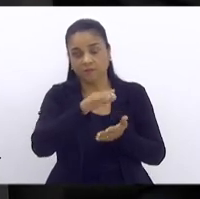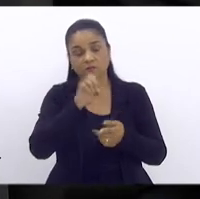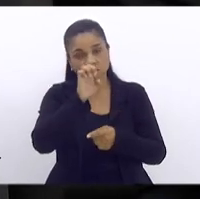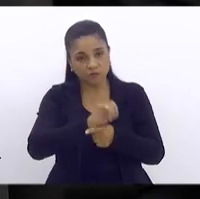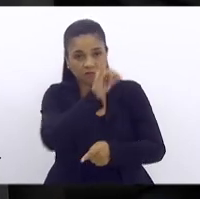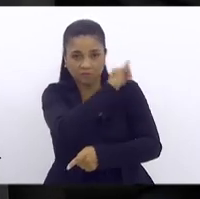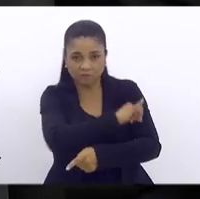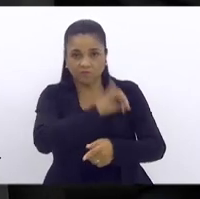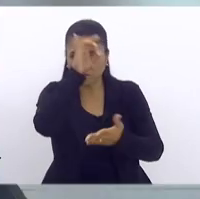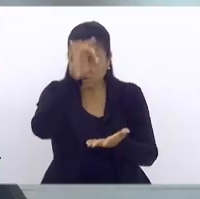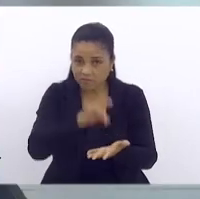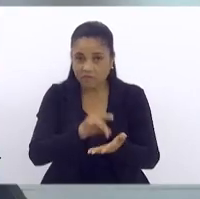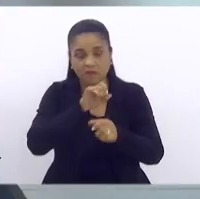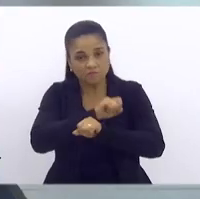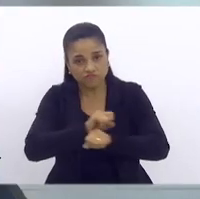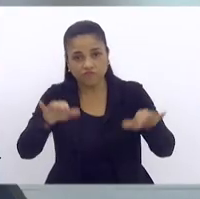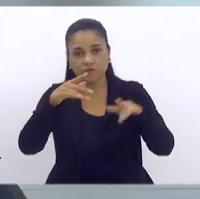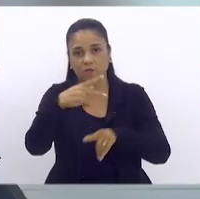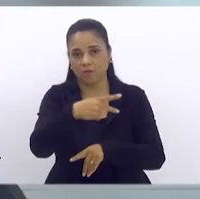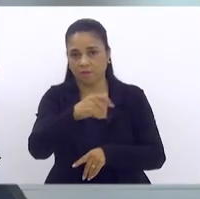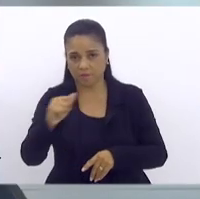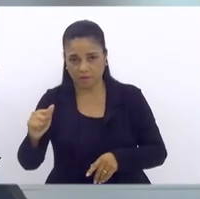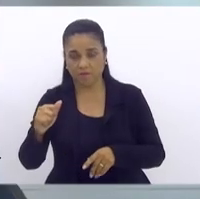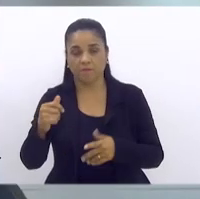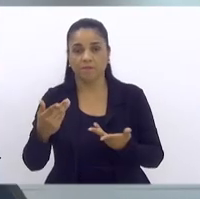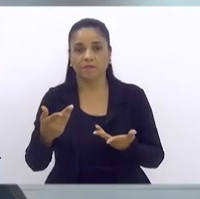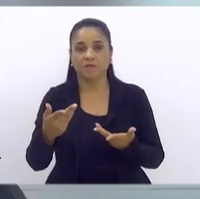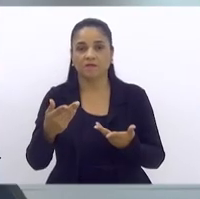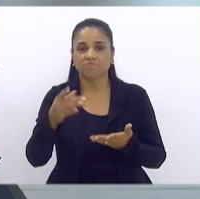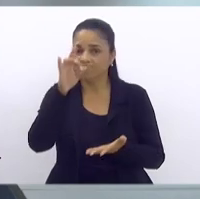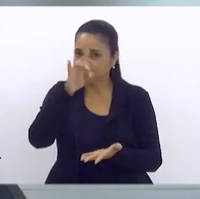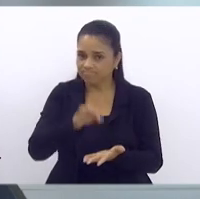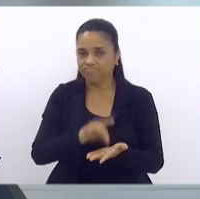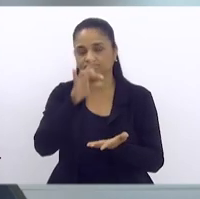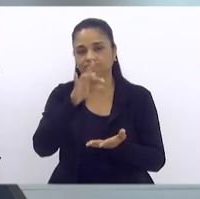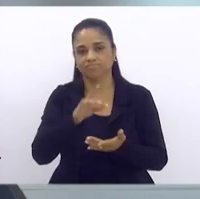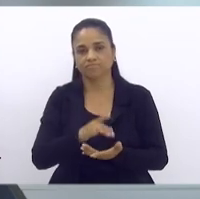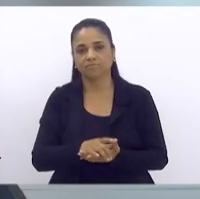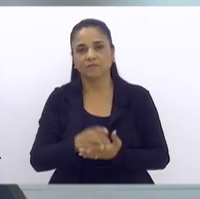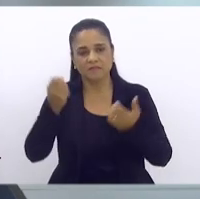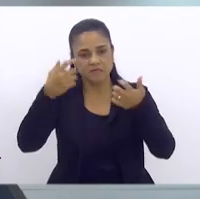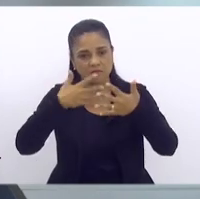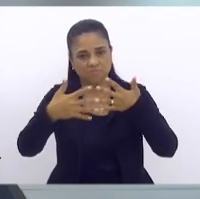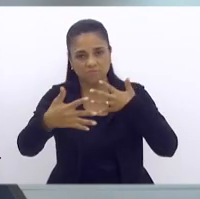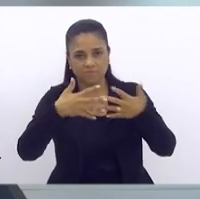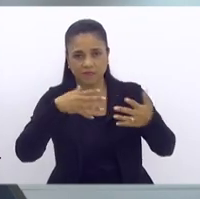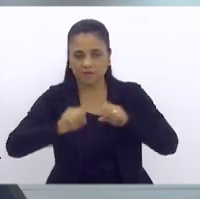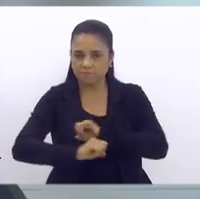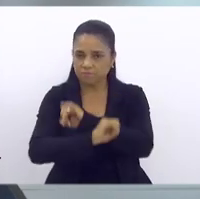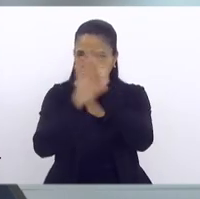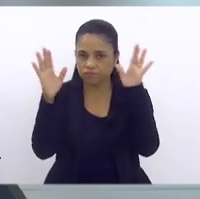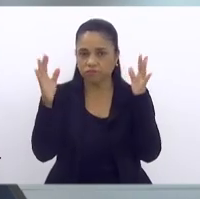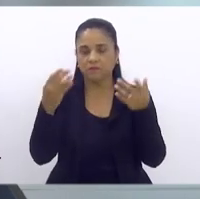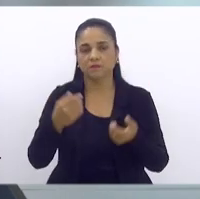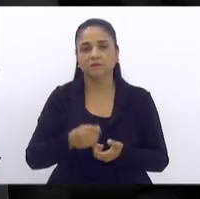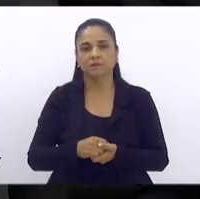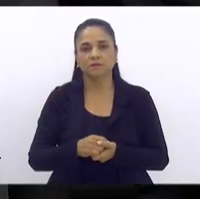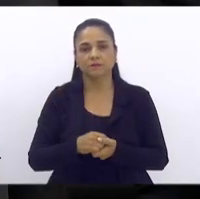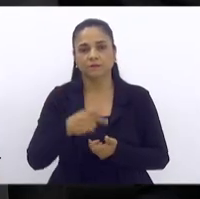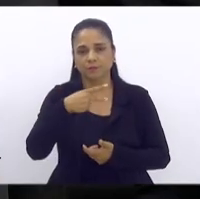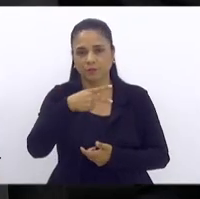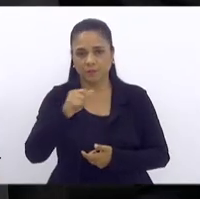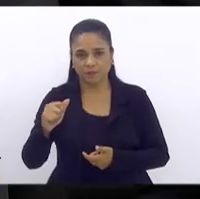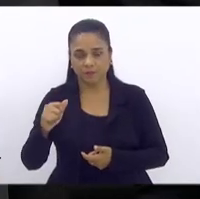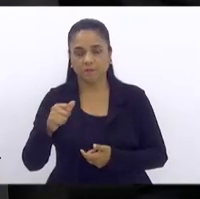possa divulgar o aplicativo realmente de forma mais efetiva, né? Uma transparência mais ativa sobre o